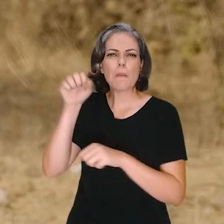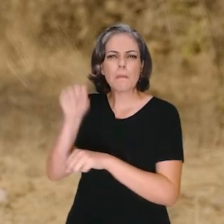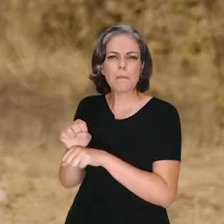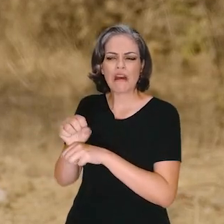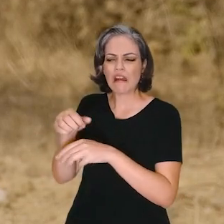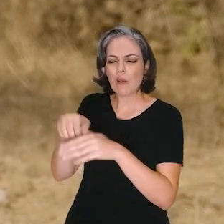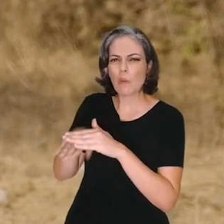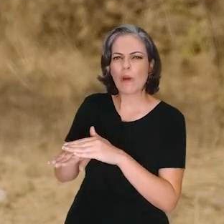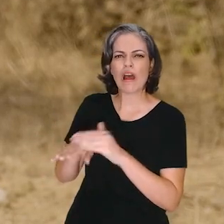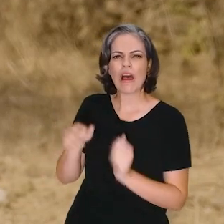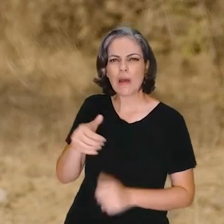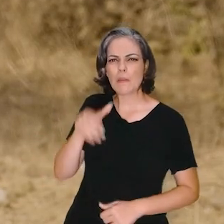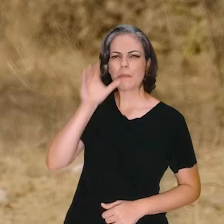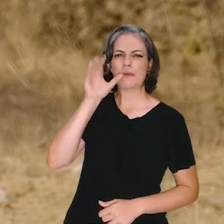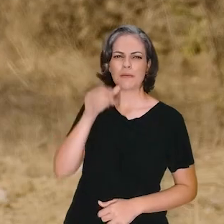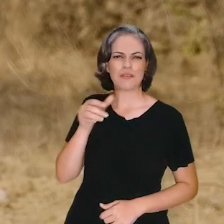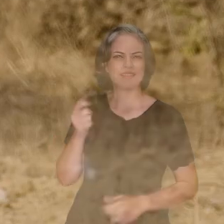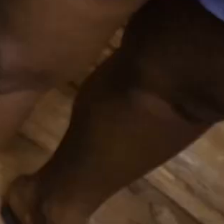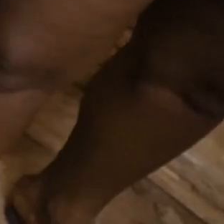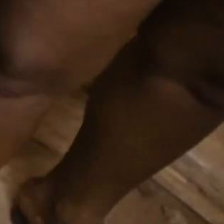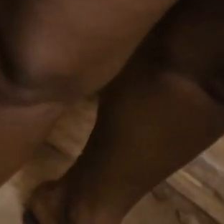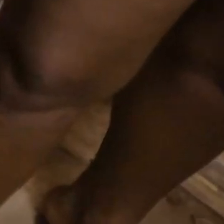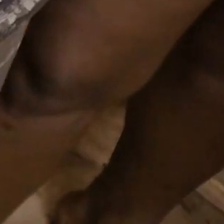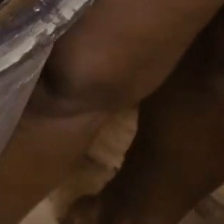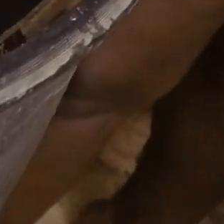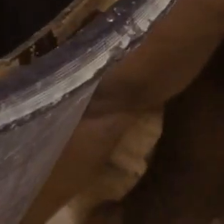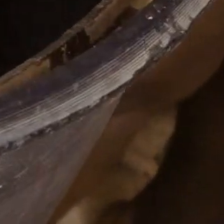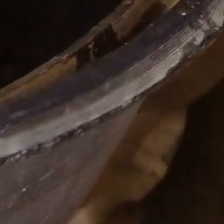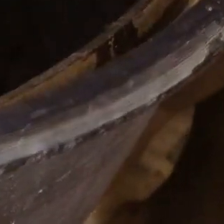água parada, né?